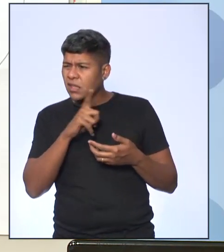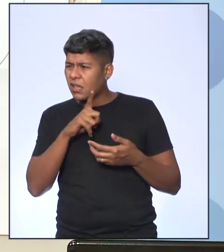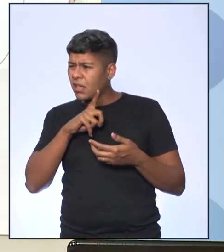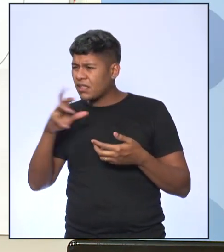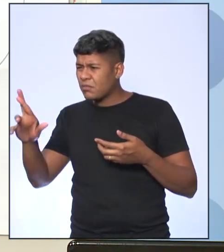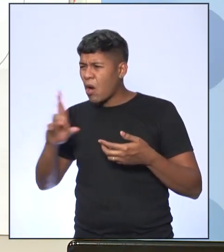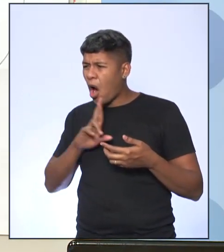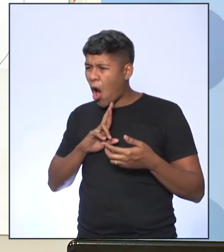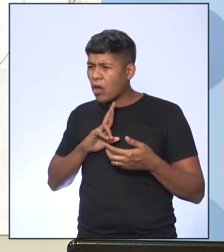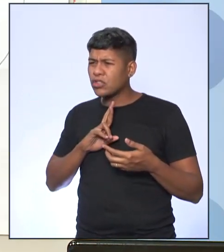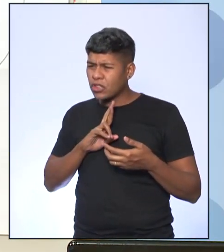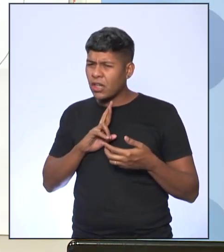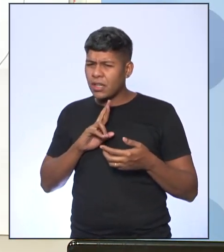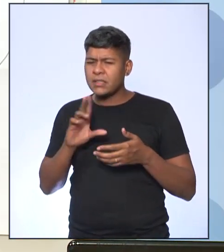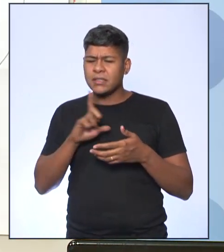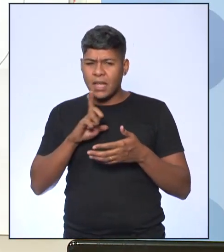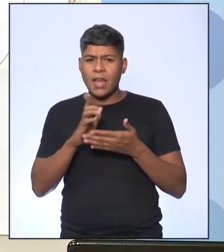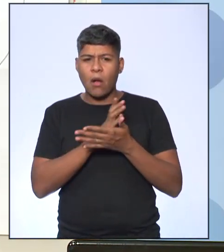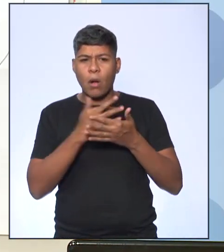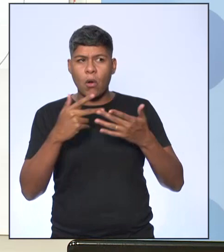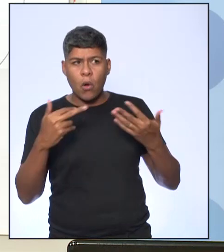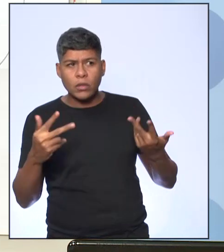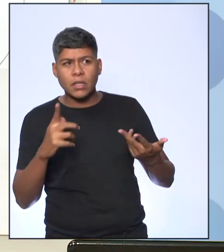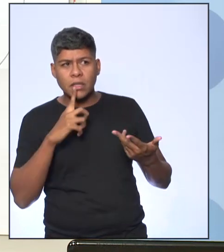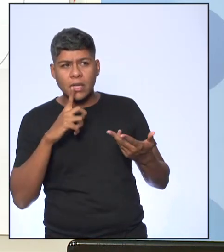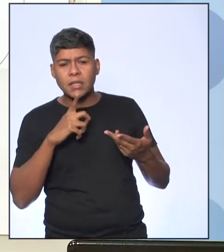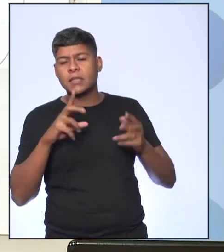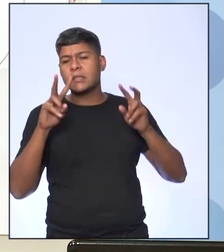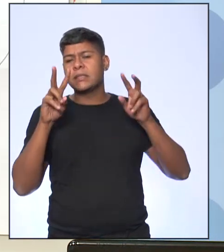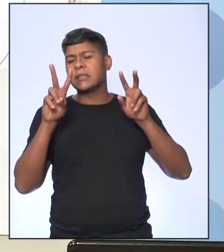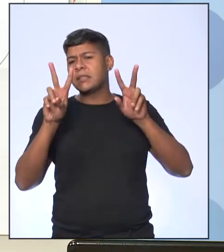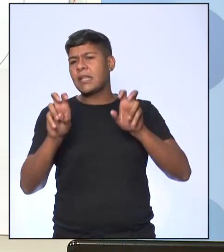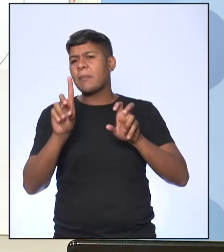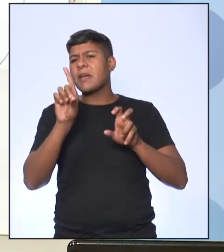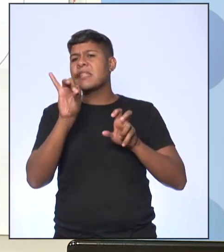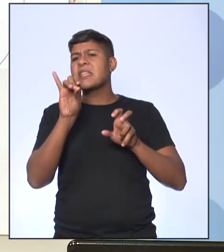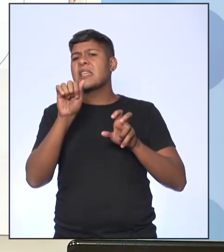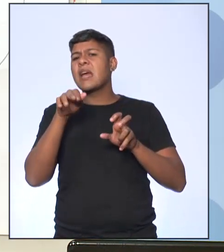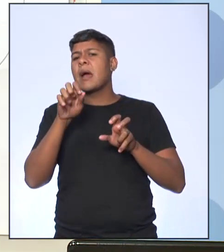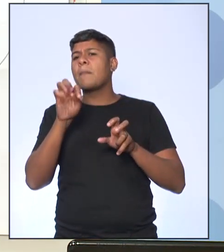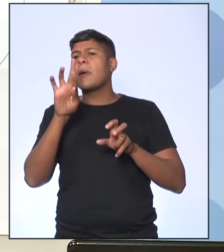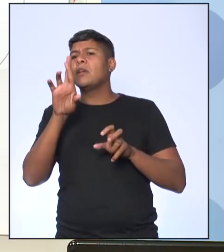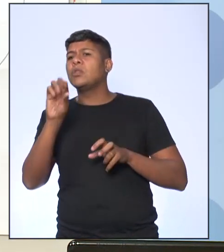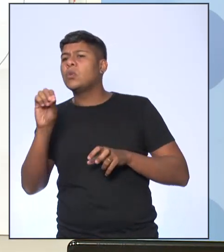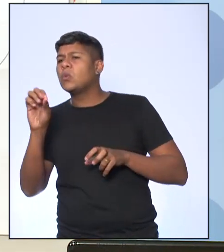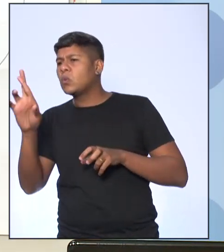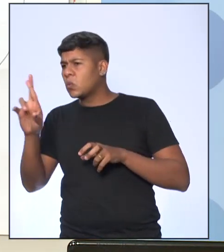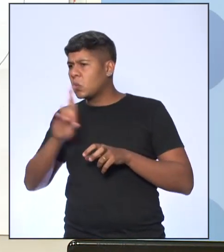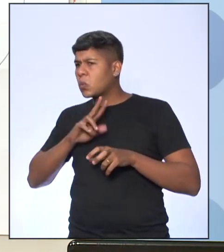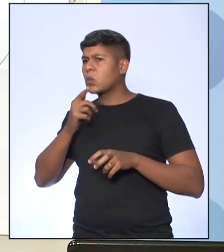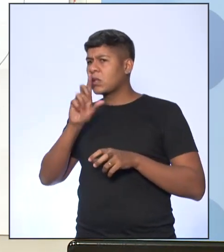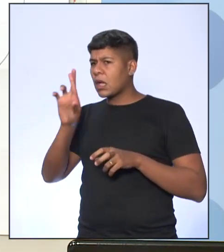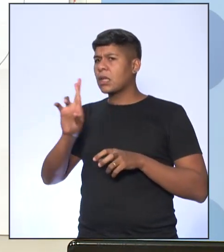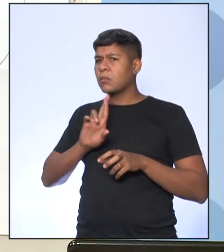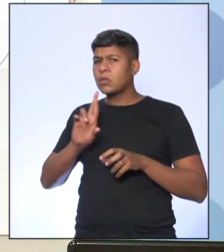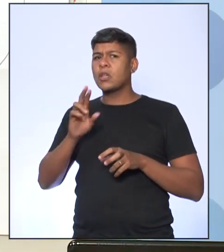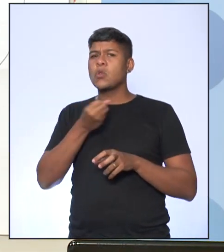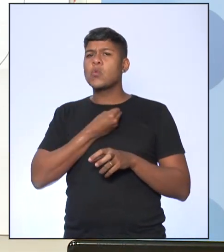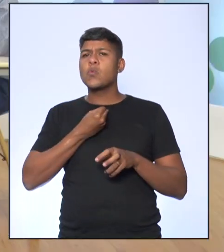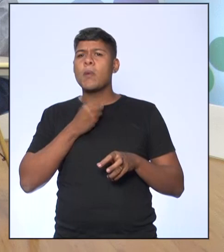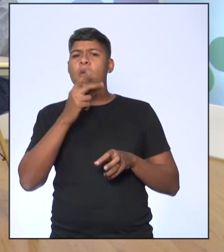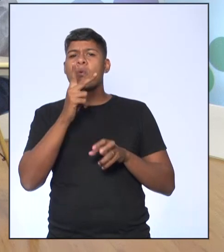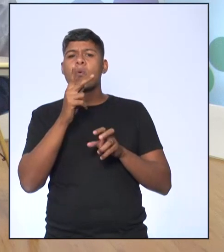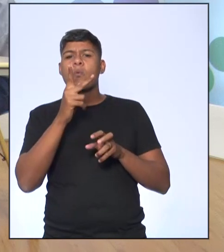respondendo, se eles têm alguma coisa, Marcos, no chat relacionada a diâmetro. O que é diâmetro e se eles responderam o que é o número de